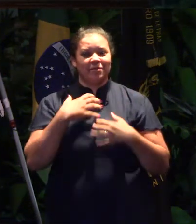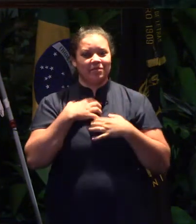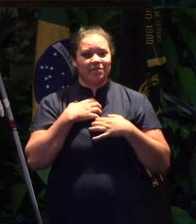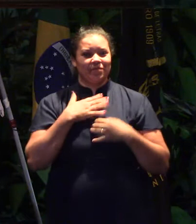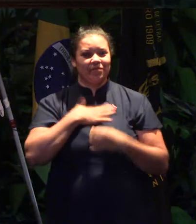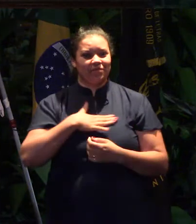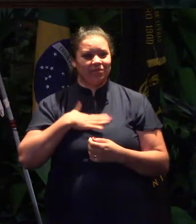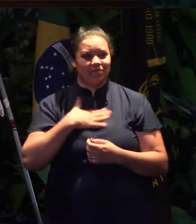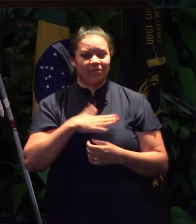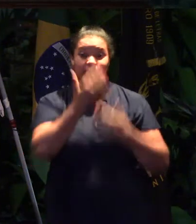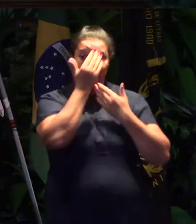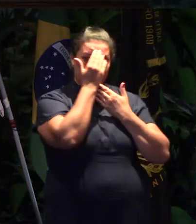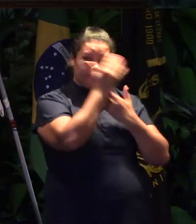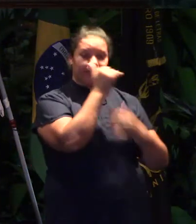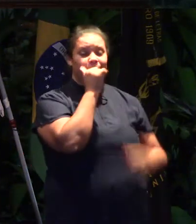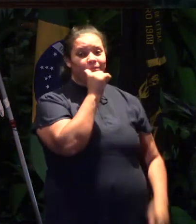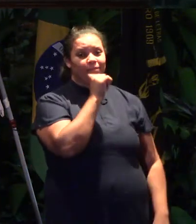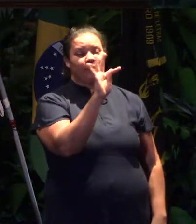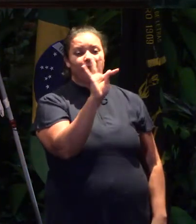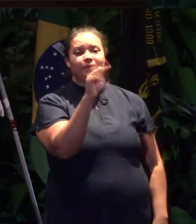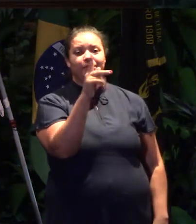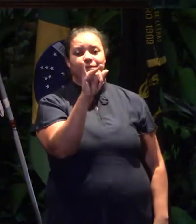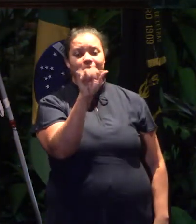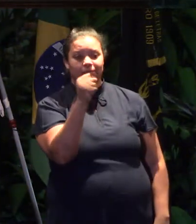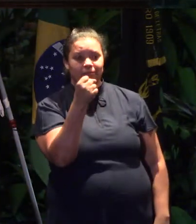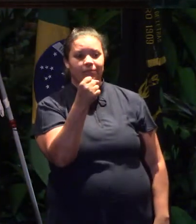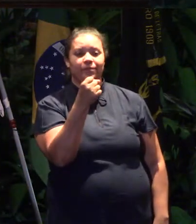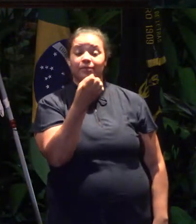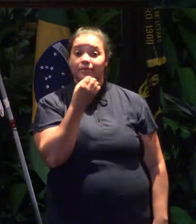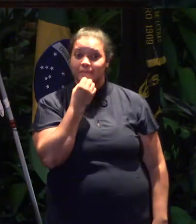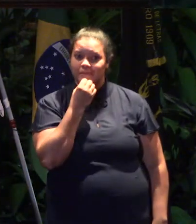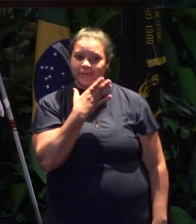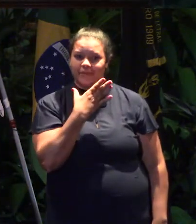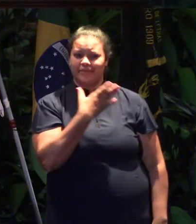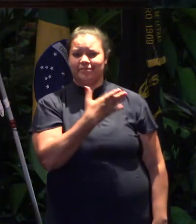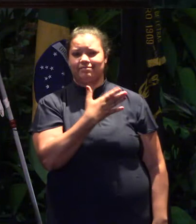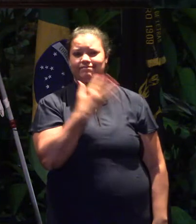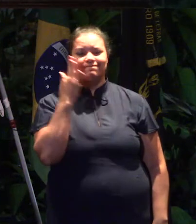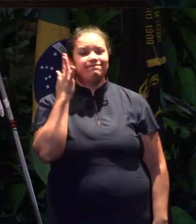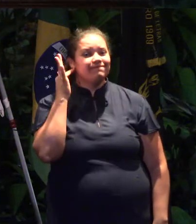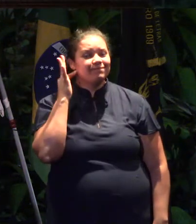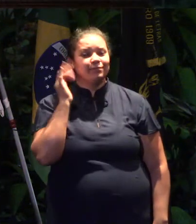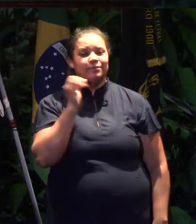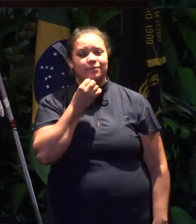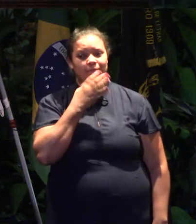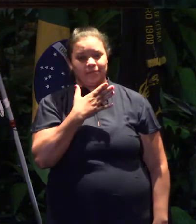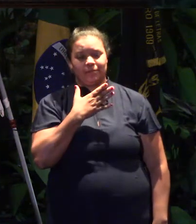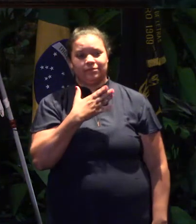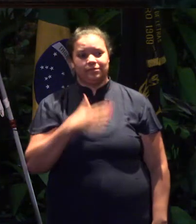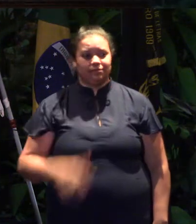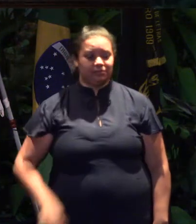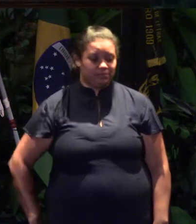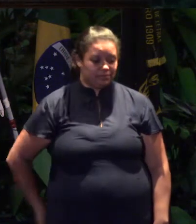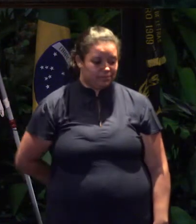Obrigada, Thaís. Obrigado, pela Thaís. Leitura maravilhosa. Que maravilha, hein, Flávio? Não é?